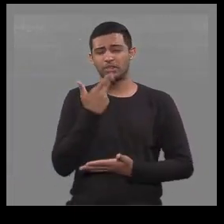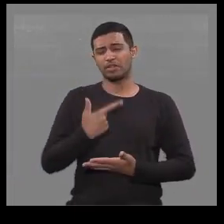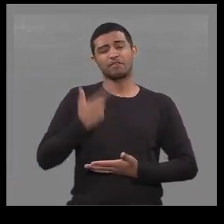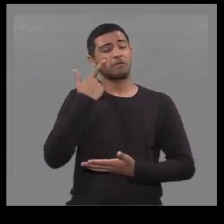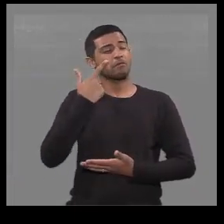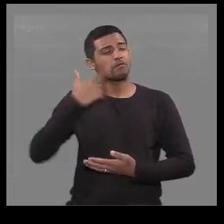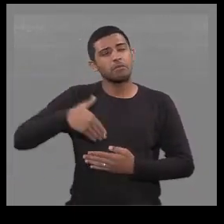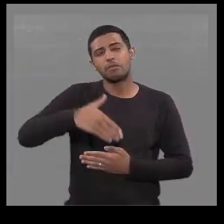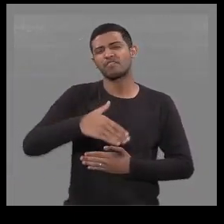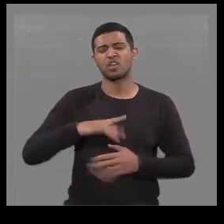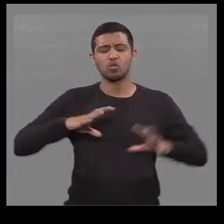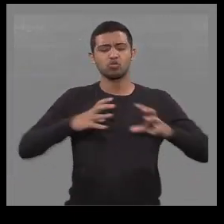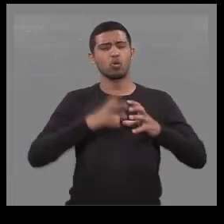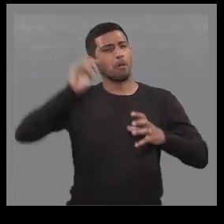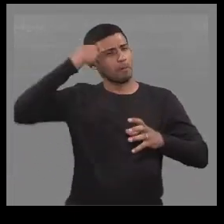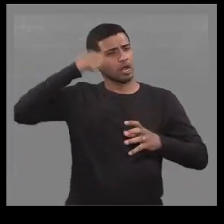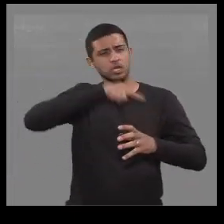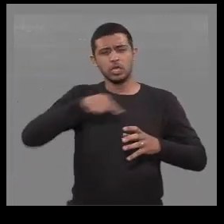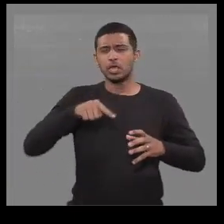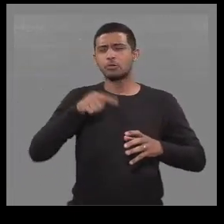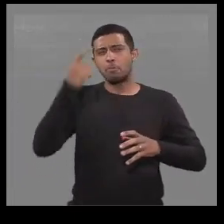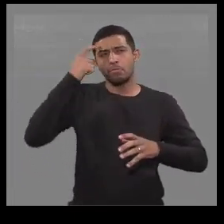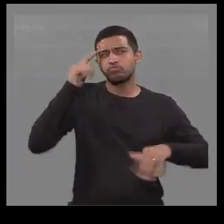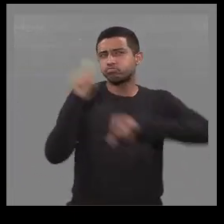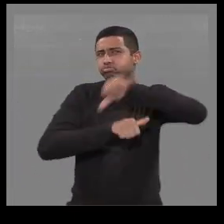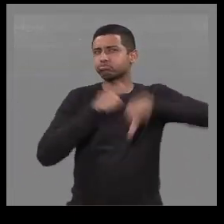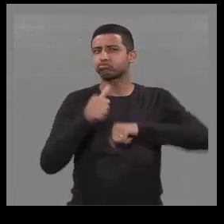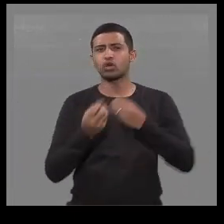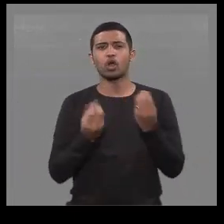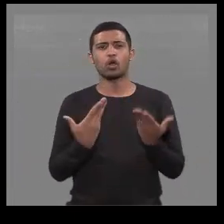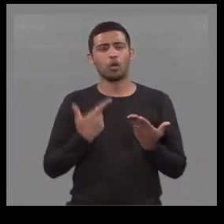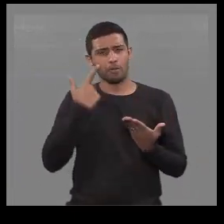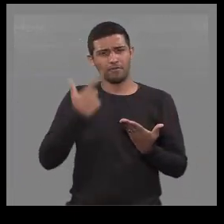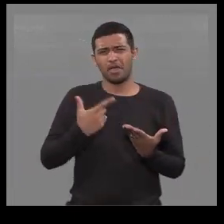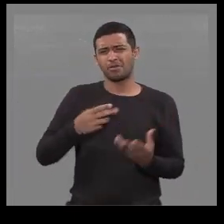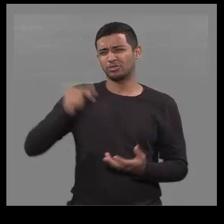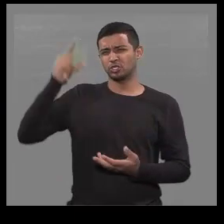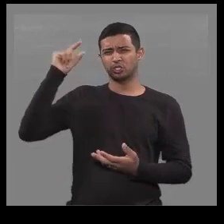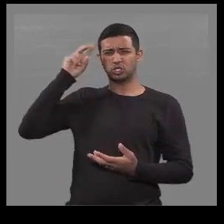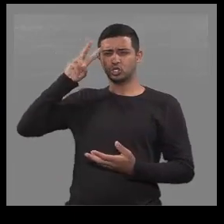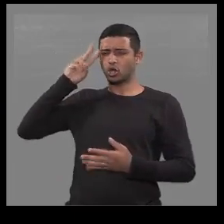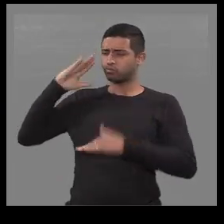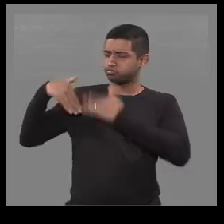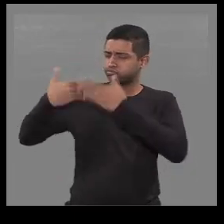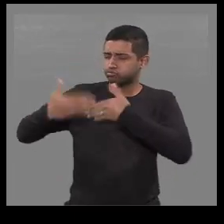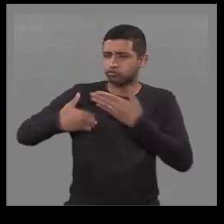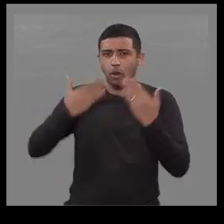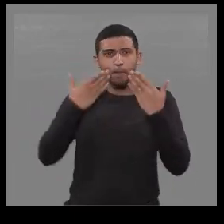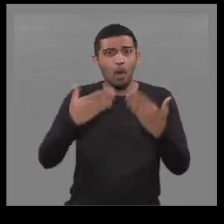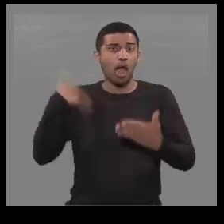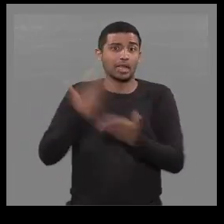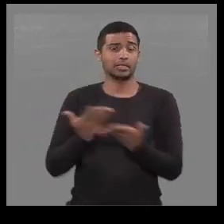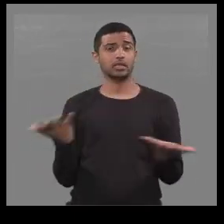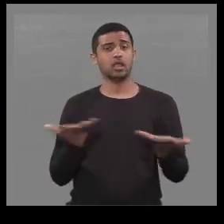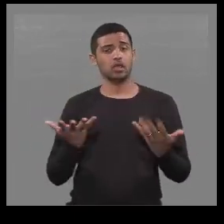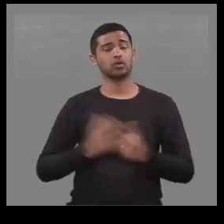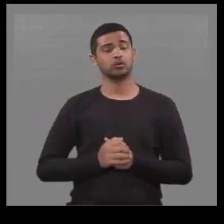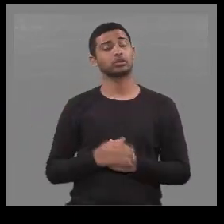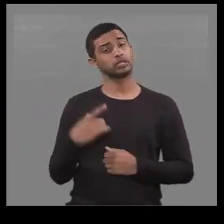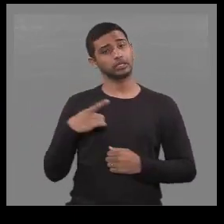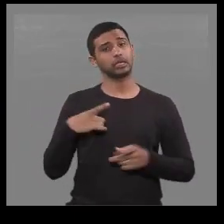própria sorte, negros precisaram se reinventar. As heranças históricas refletem até